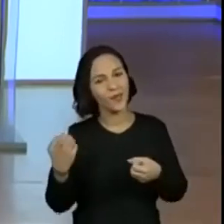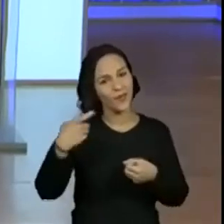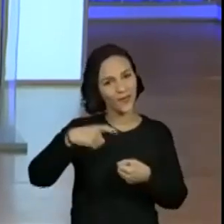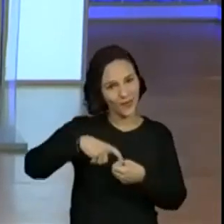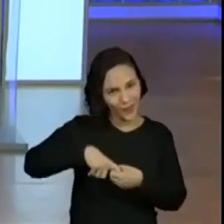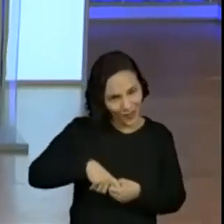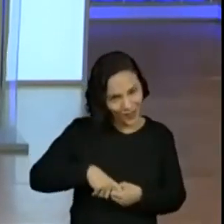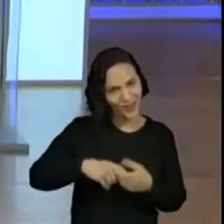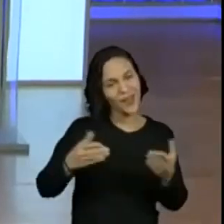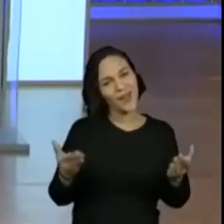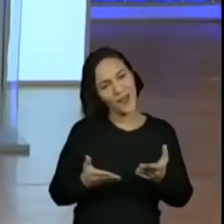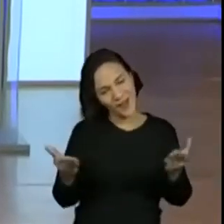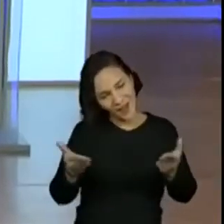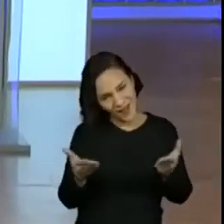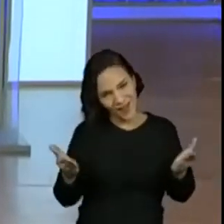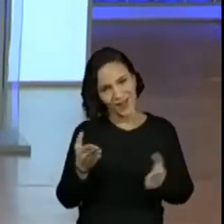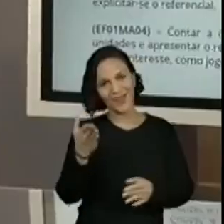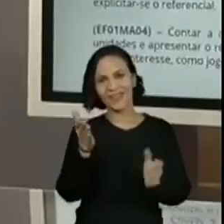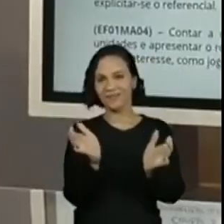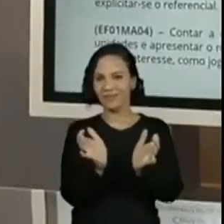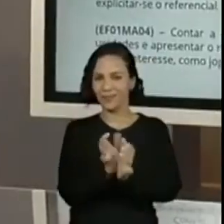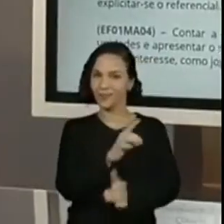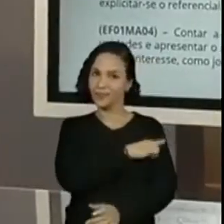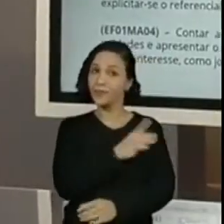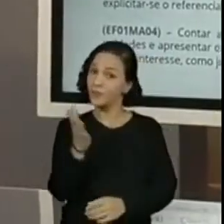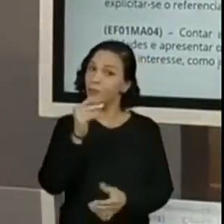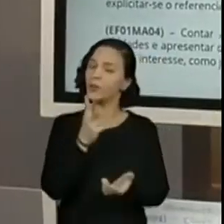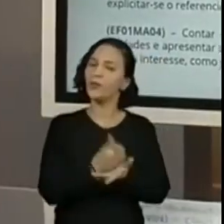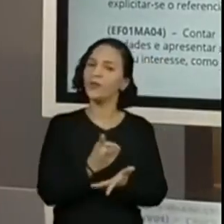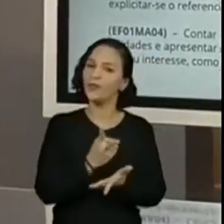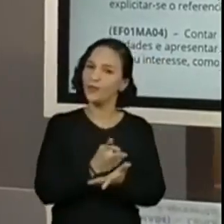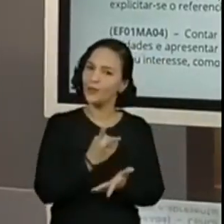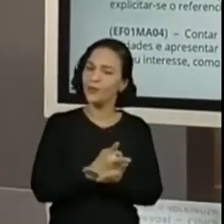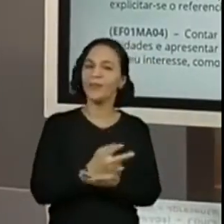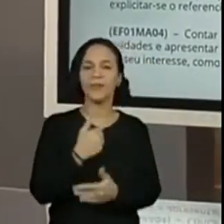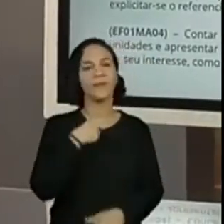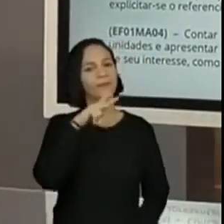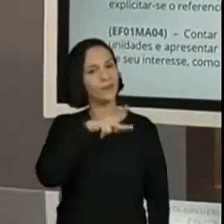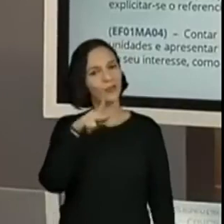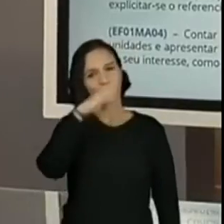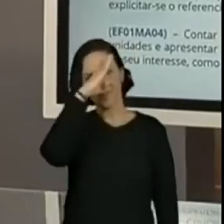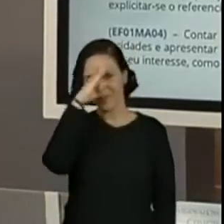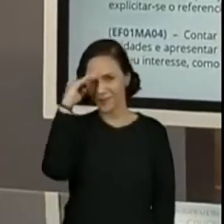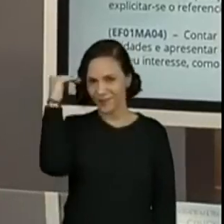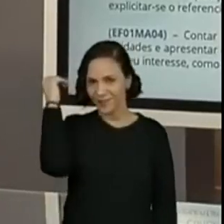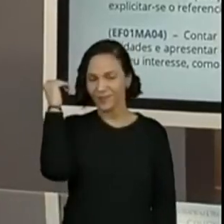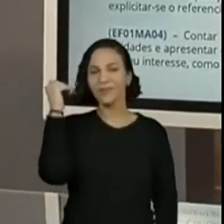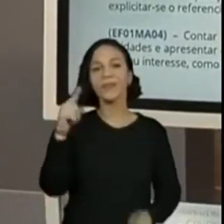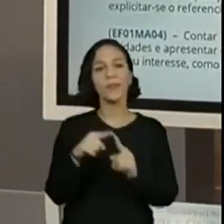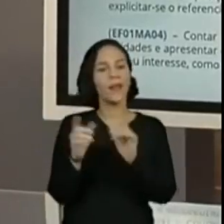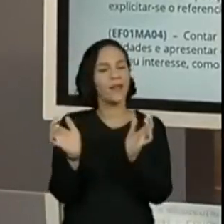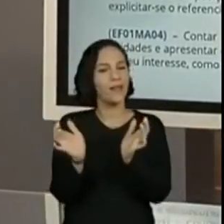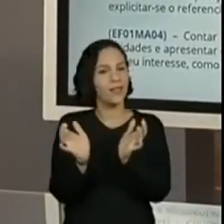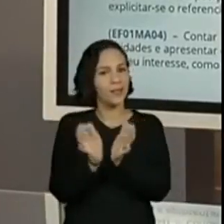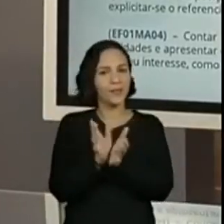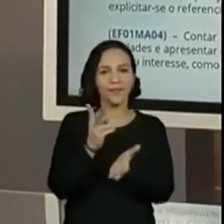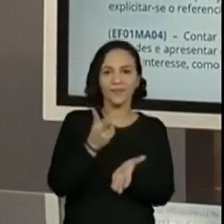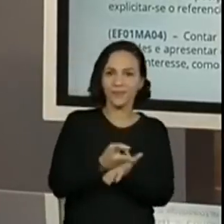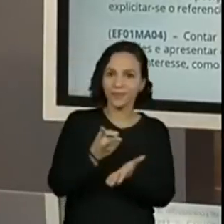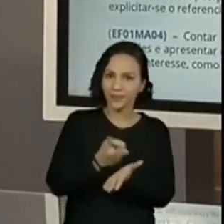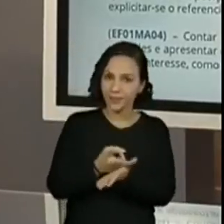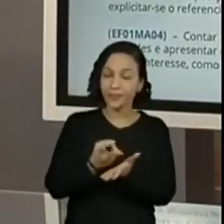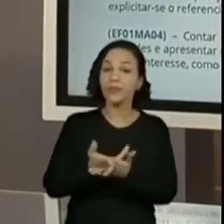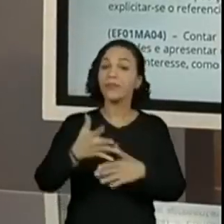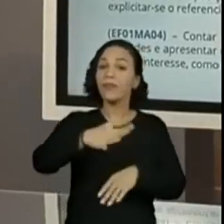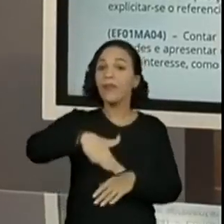Voltando, turminha do primeiro ano. Continuo aqui com vocês, professora Regiane, toda a equipe. Continuamos